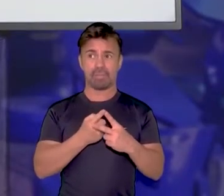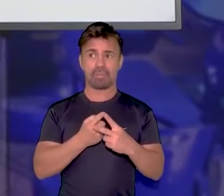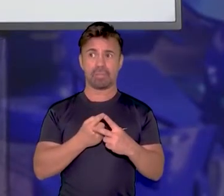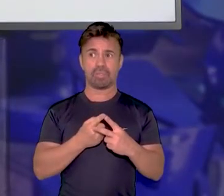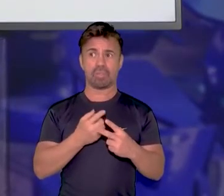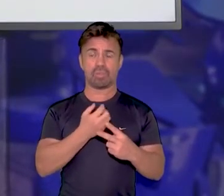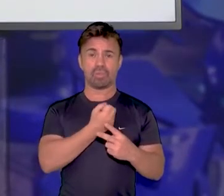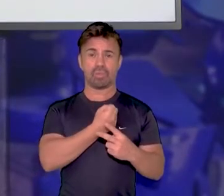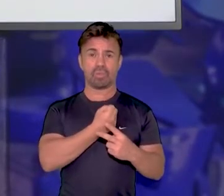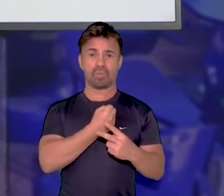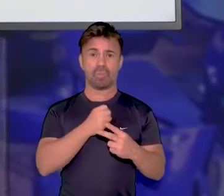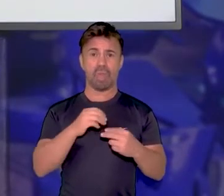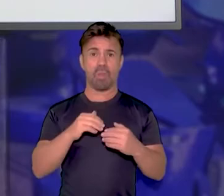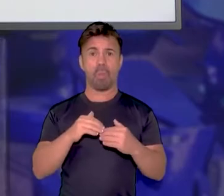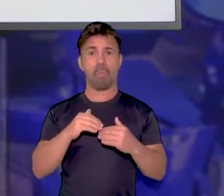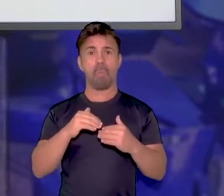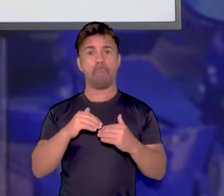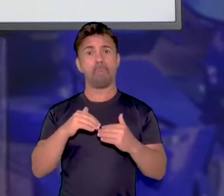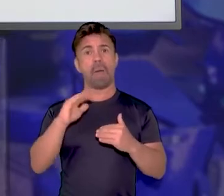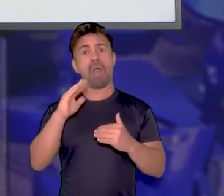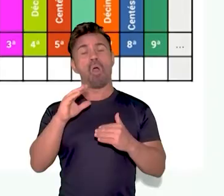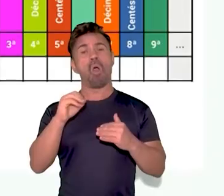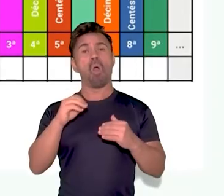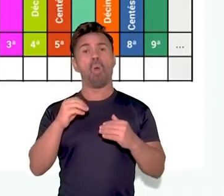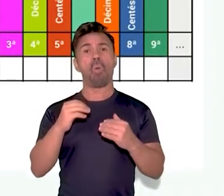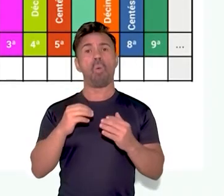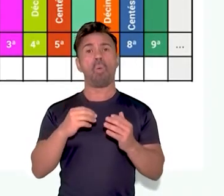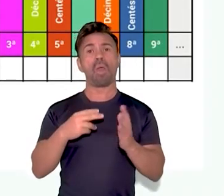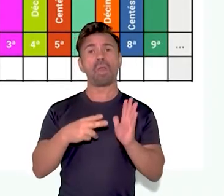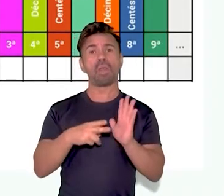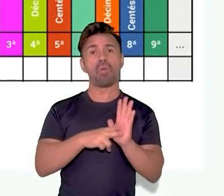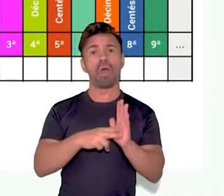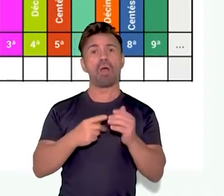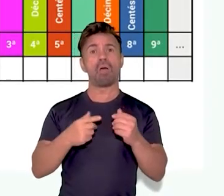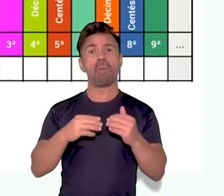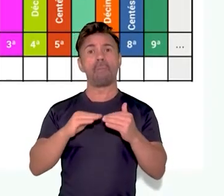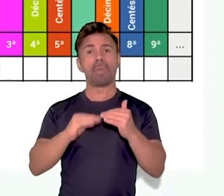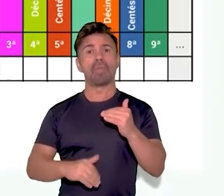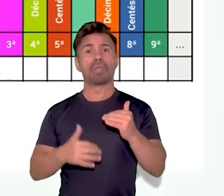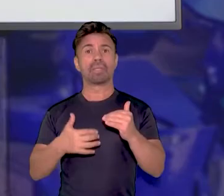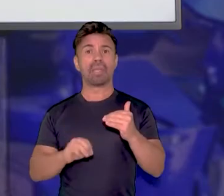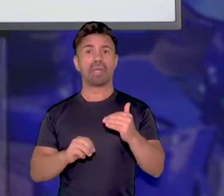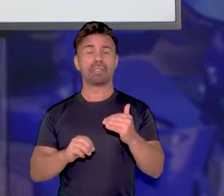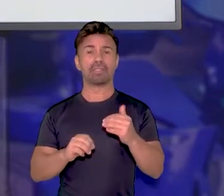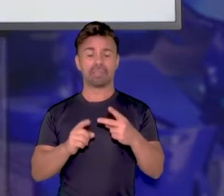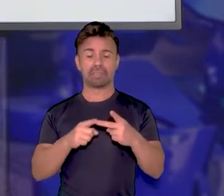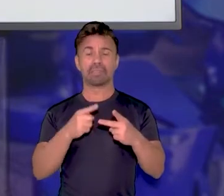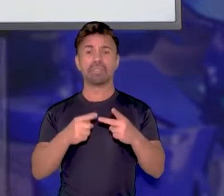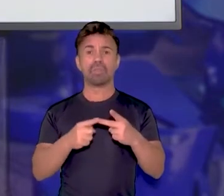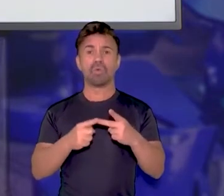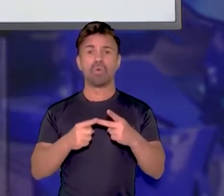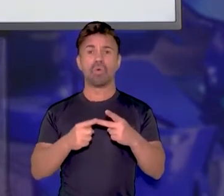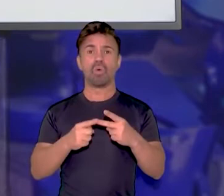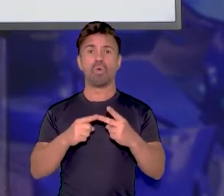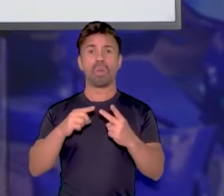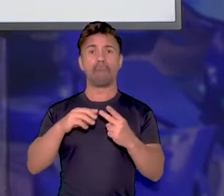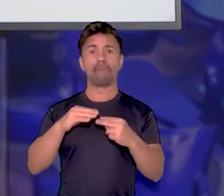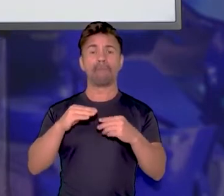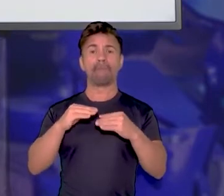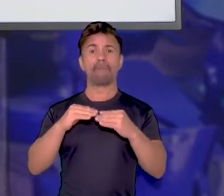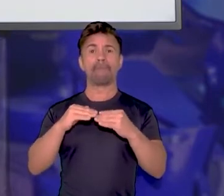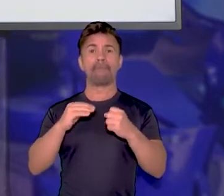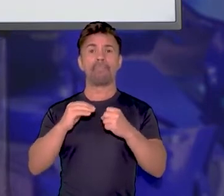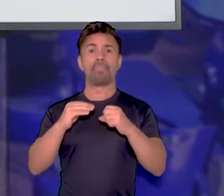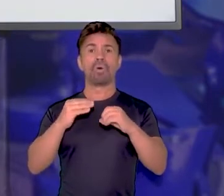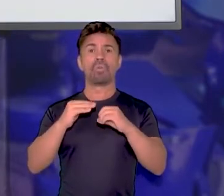é o número maior ou igual a 1 e menor que a deixou e o segundo fator é uma potência de base 10